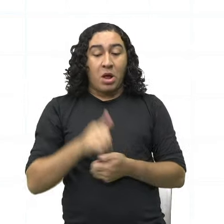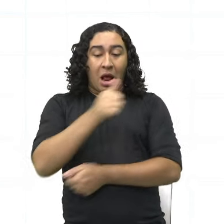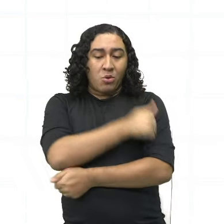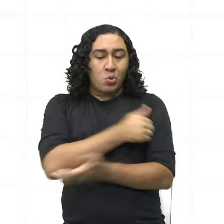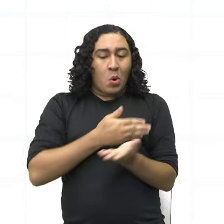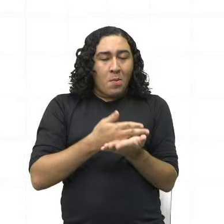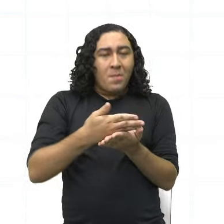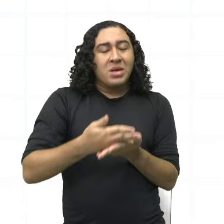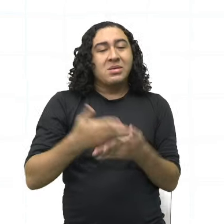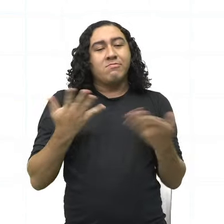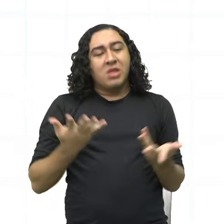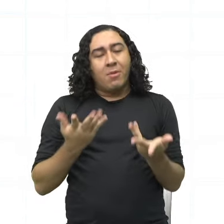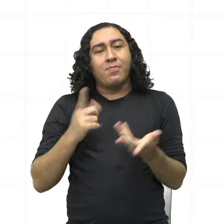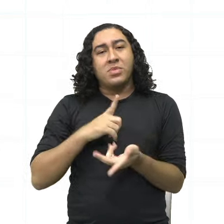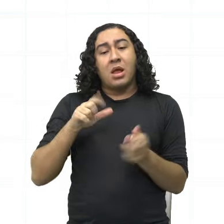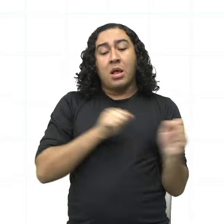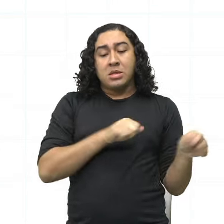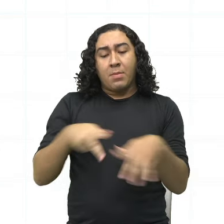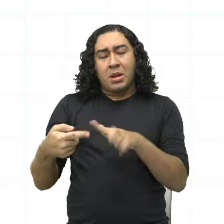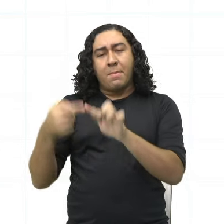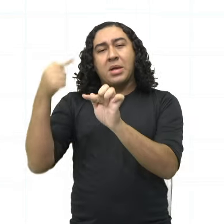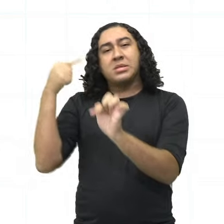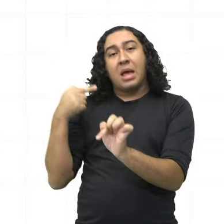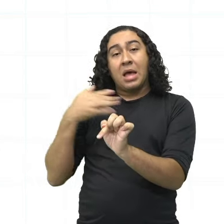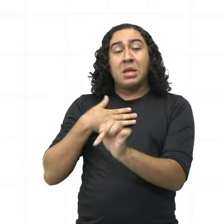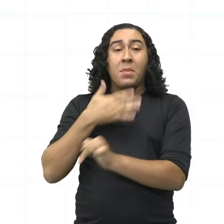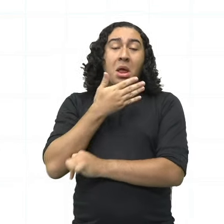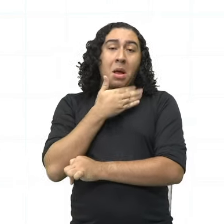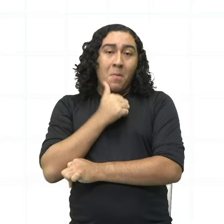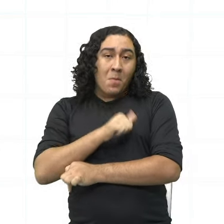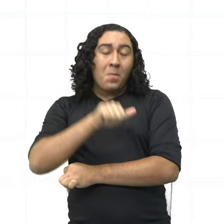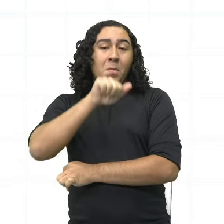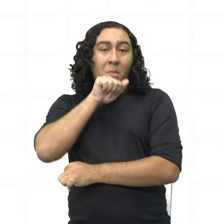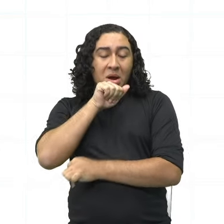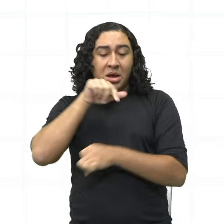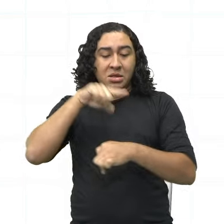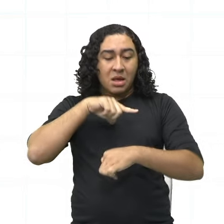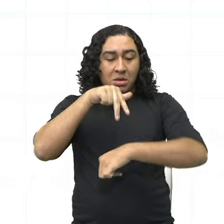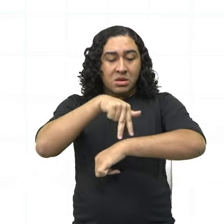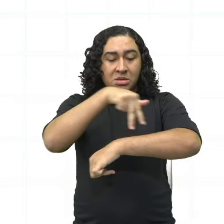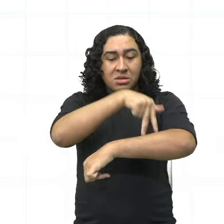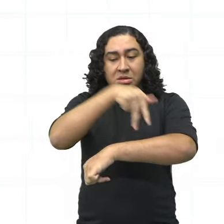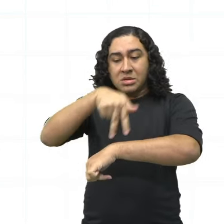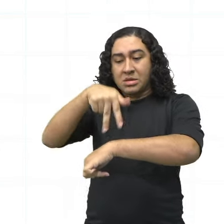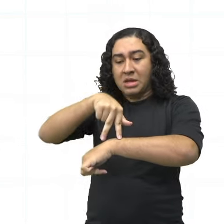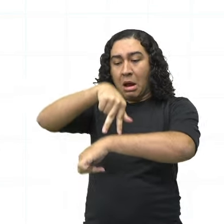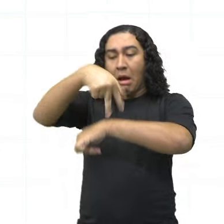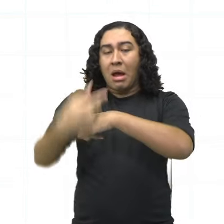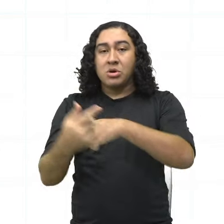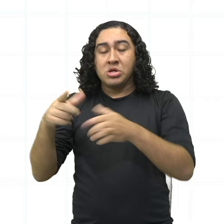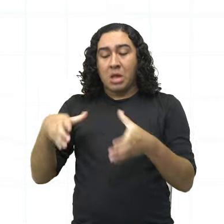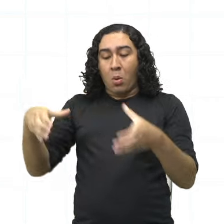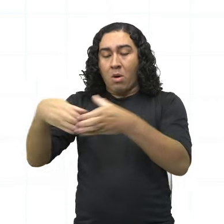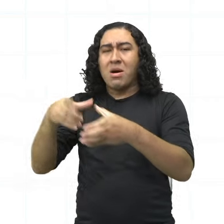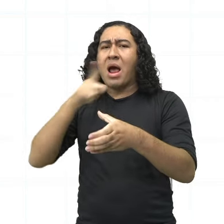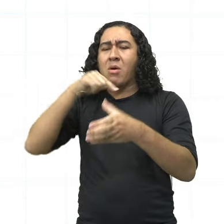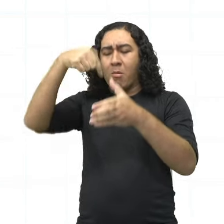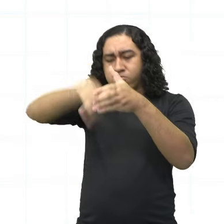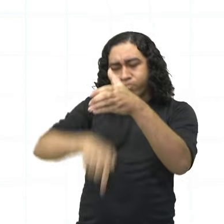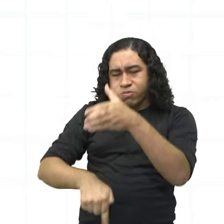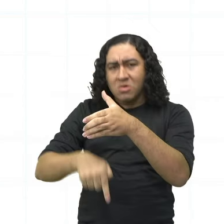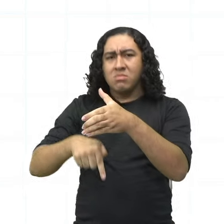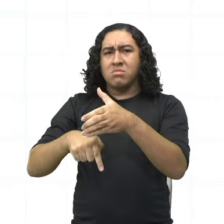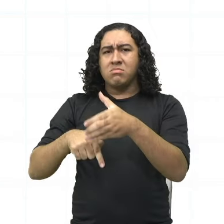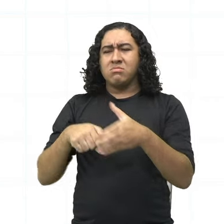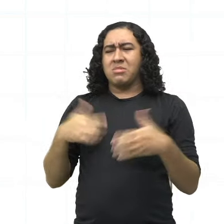começa: bem, na semana passada a minha mãe caiu dentro de um poço. Ai, credo,